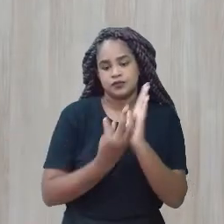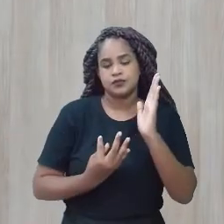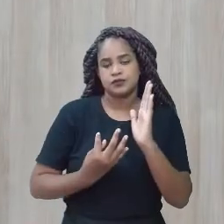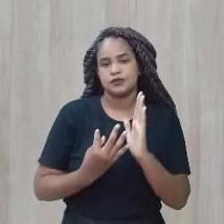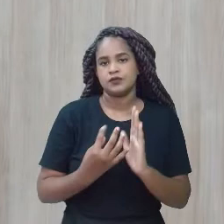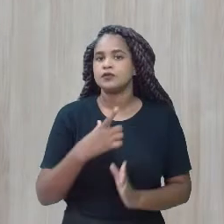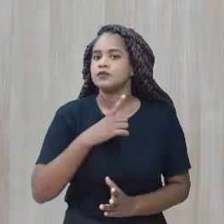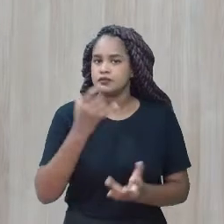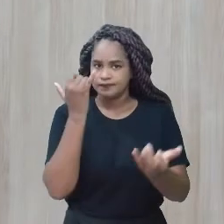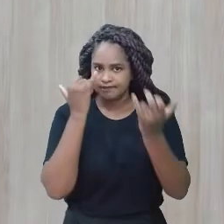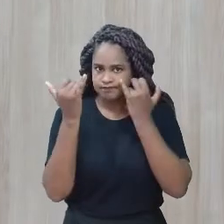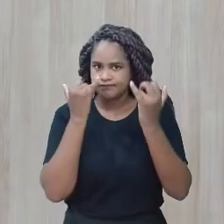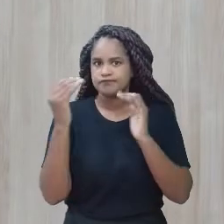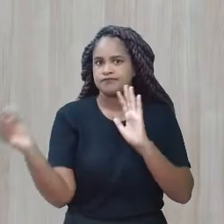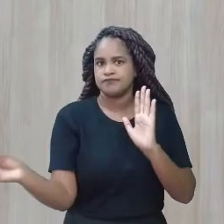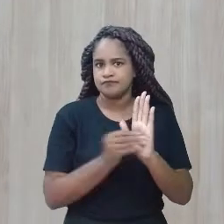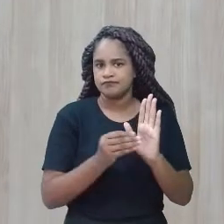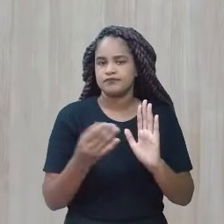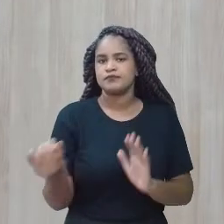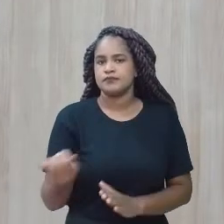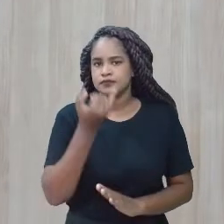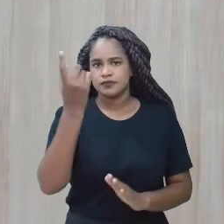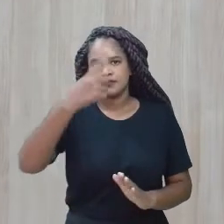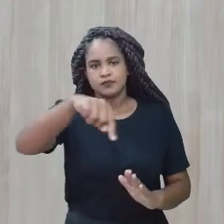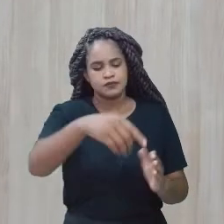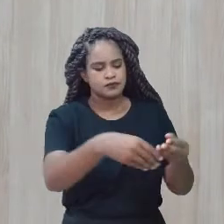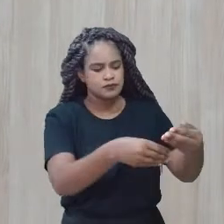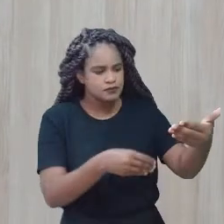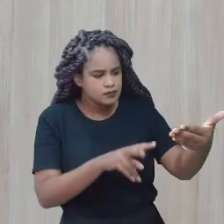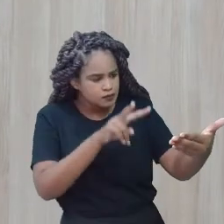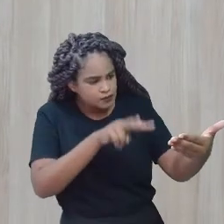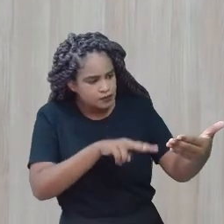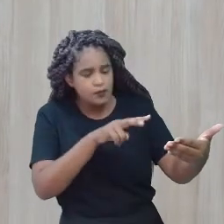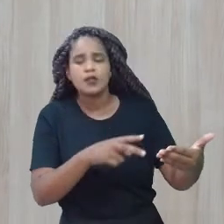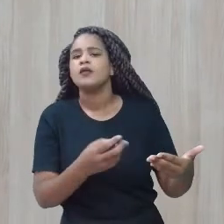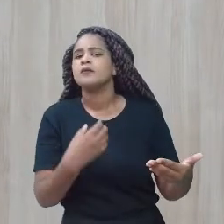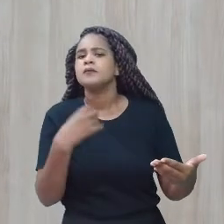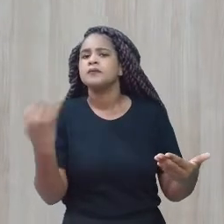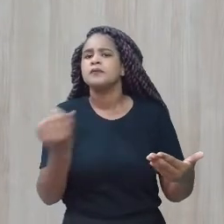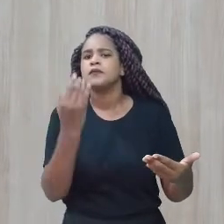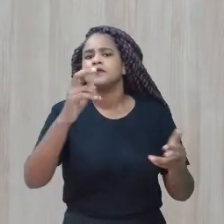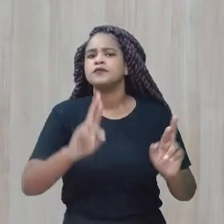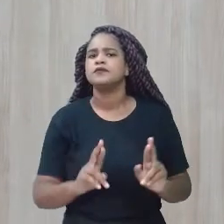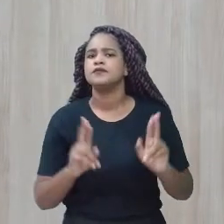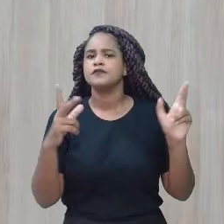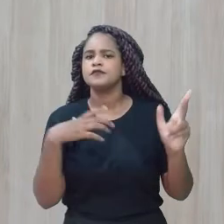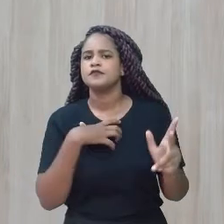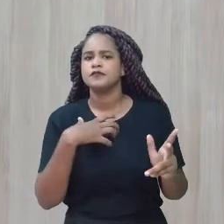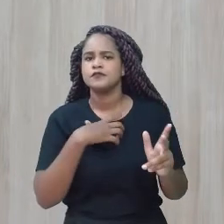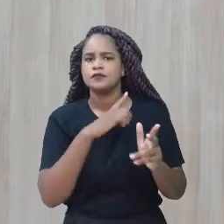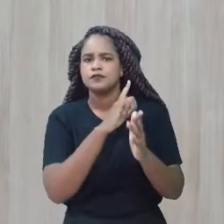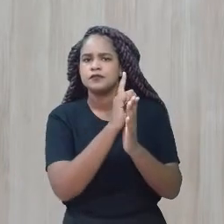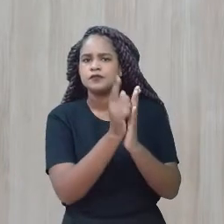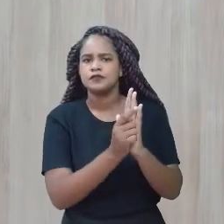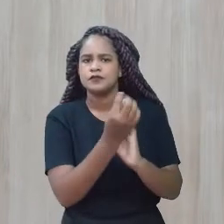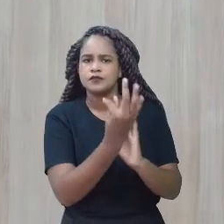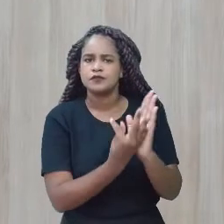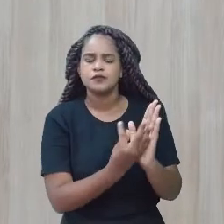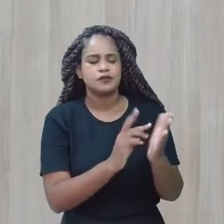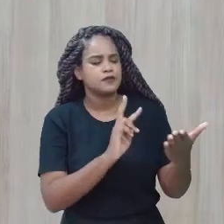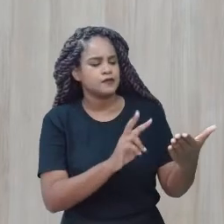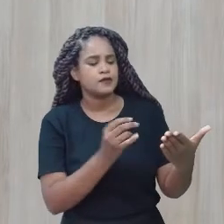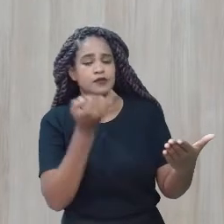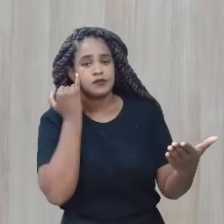contém informações, que é importante você também pegar um gênero diferente e ler as informações que estão